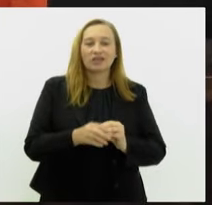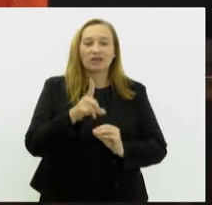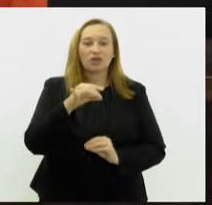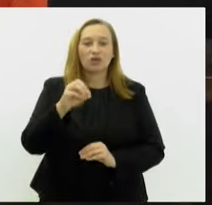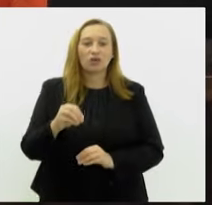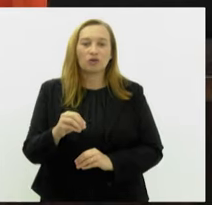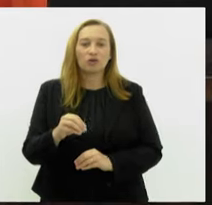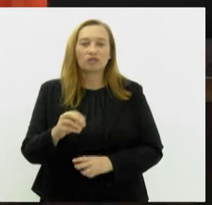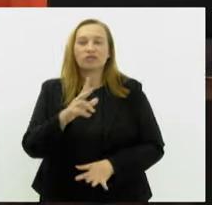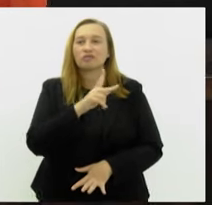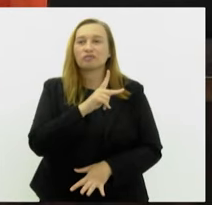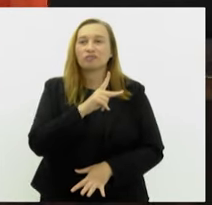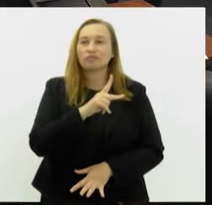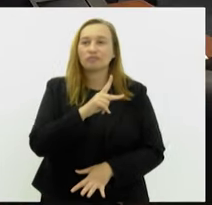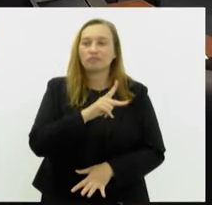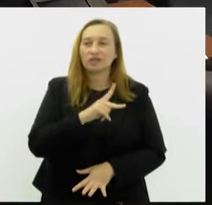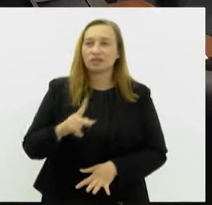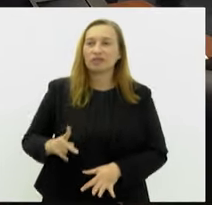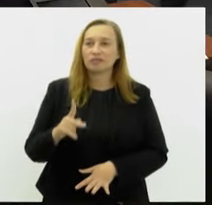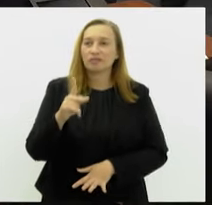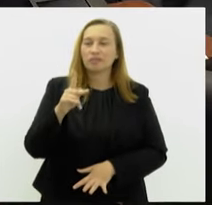Presidente, deputado Marcelo Dino.